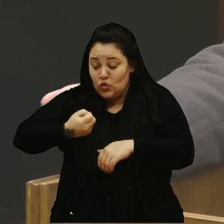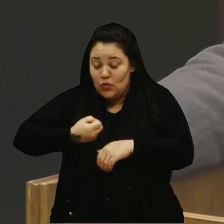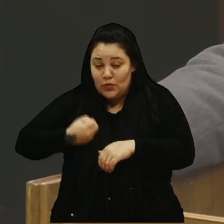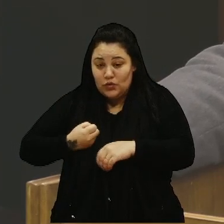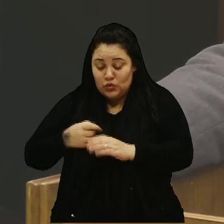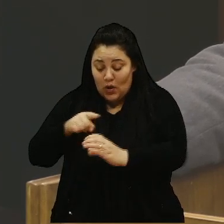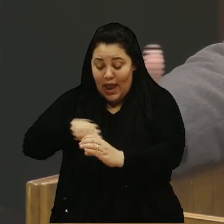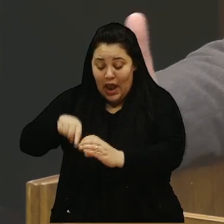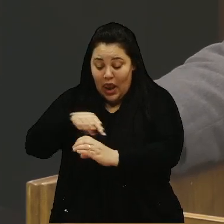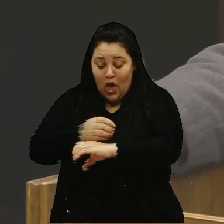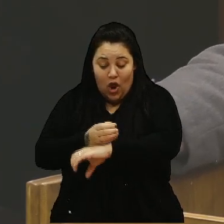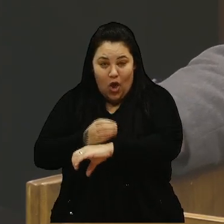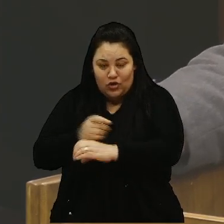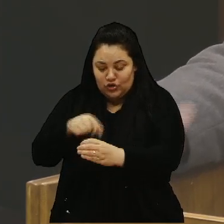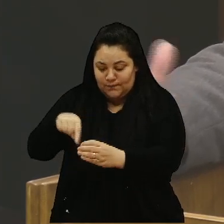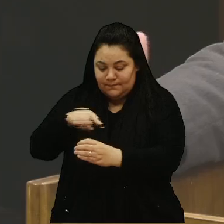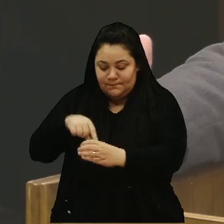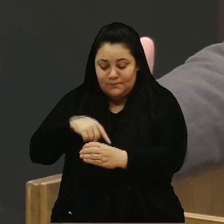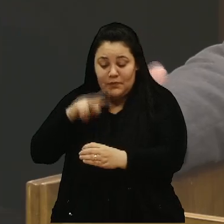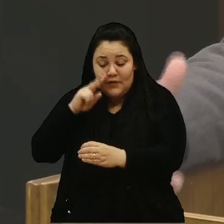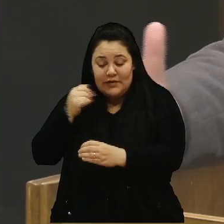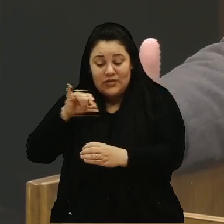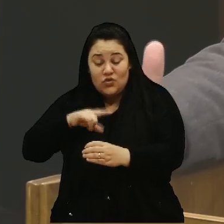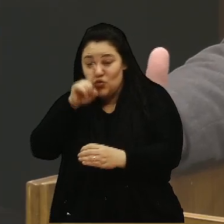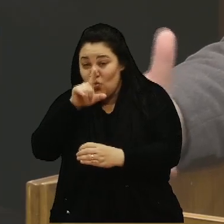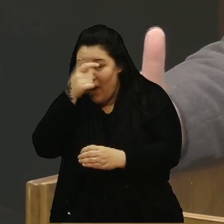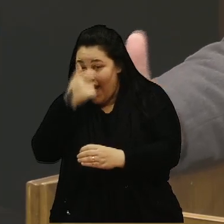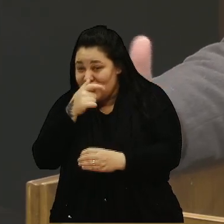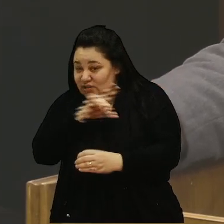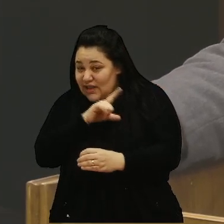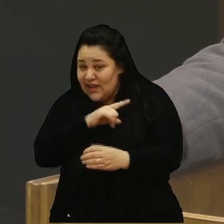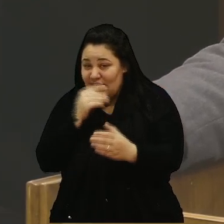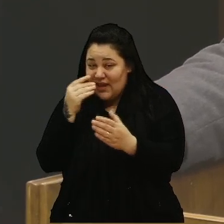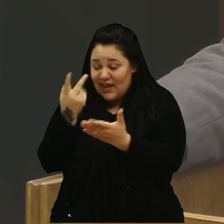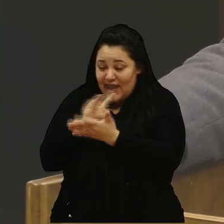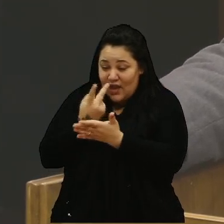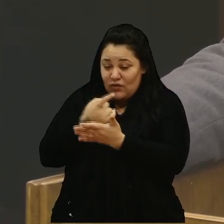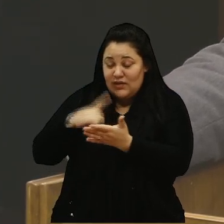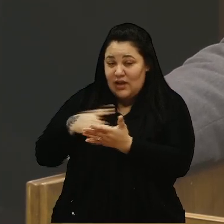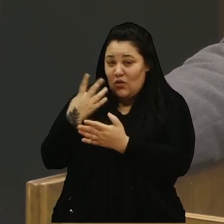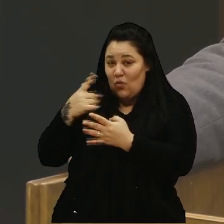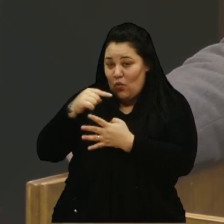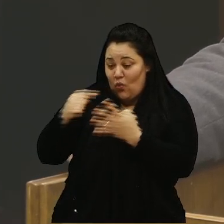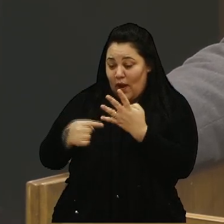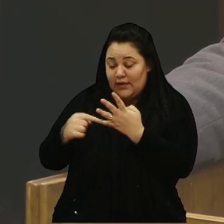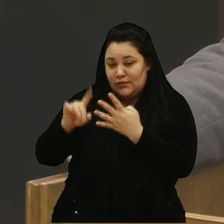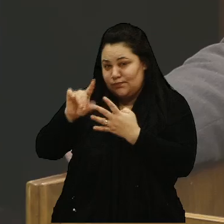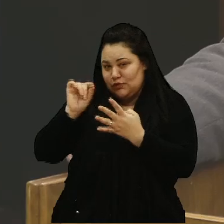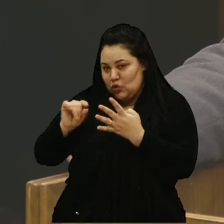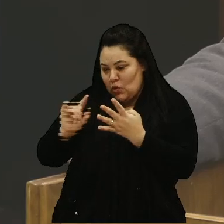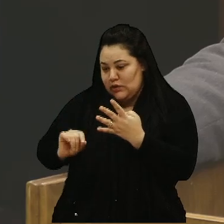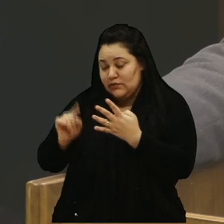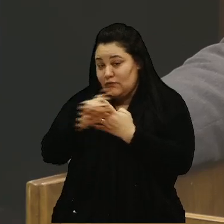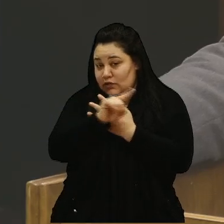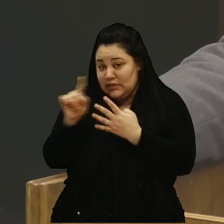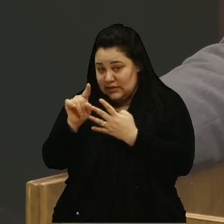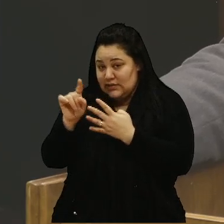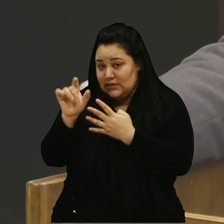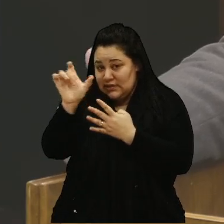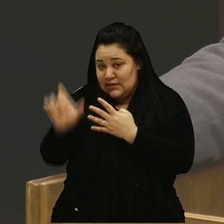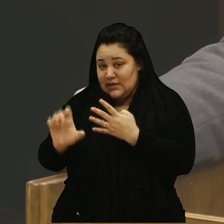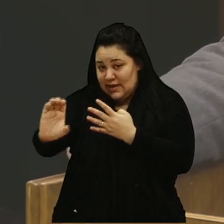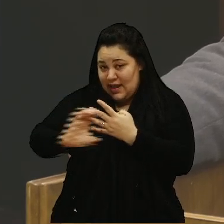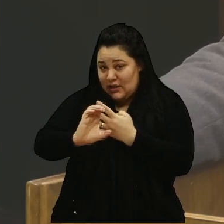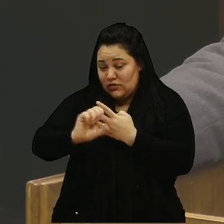da fatura, caso haja suspeita de erro. Então aqui são 4 alternativas que o consumidor tem. Pedir